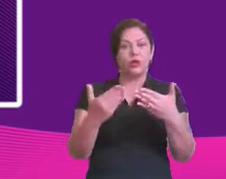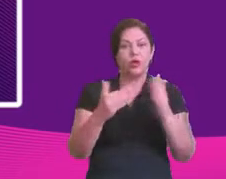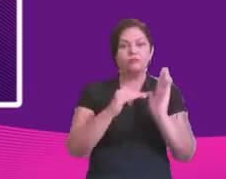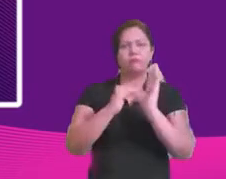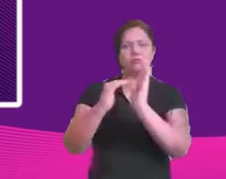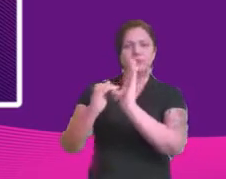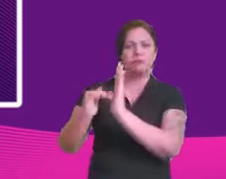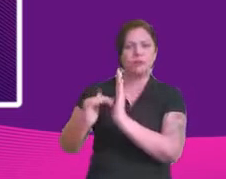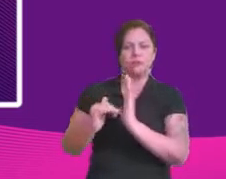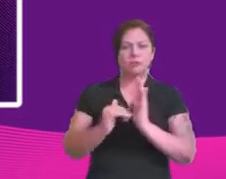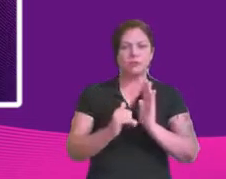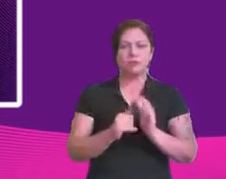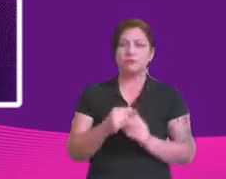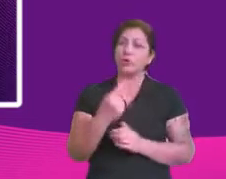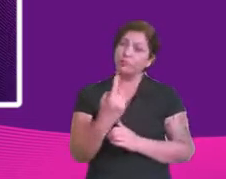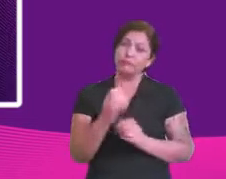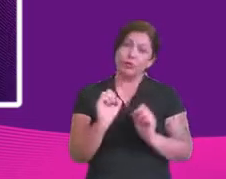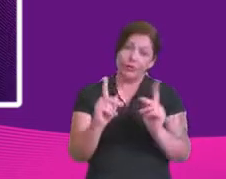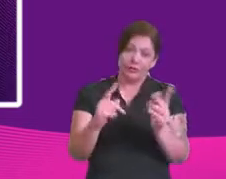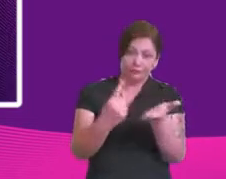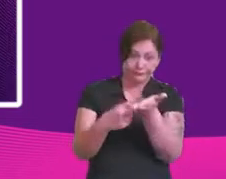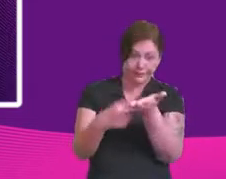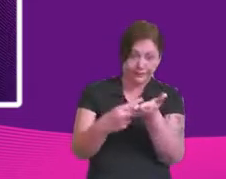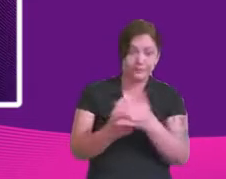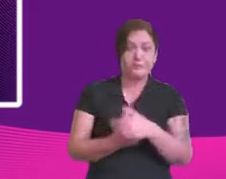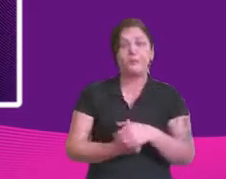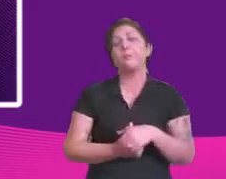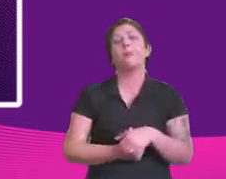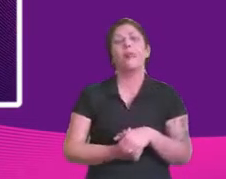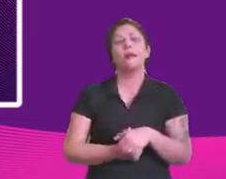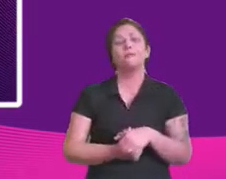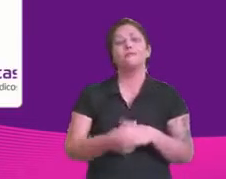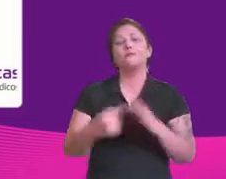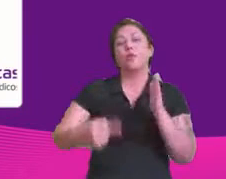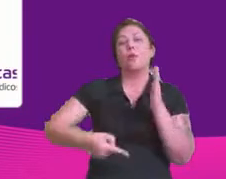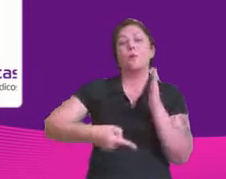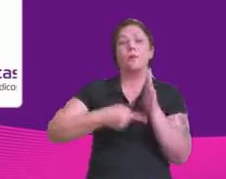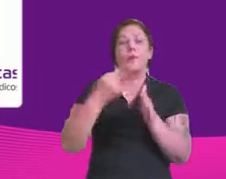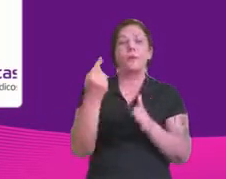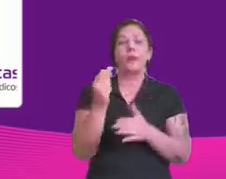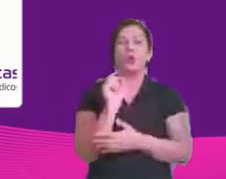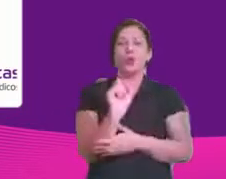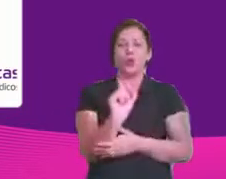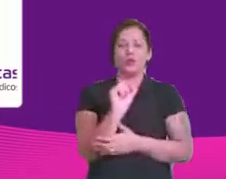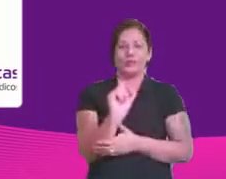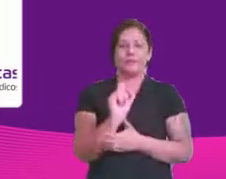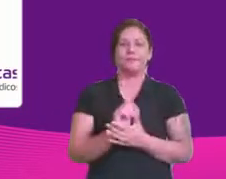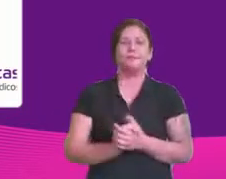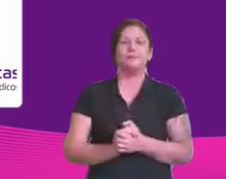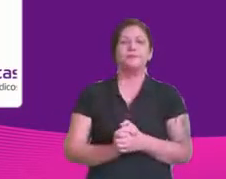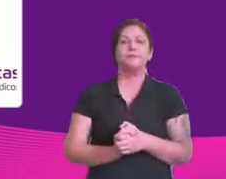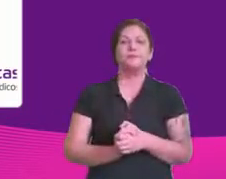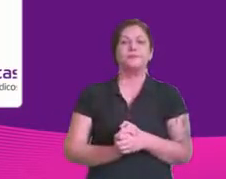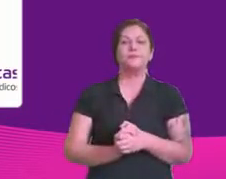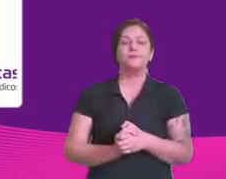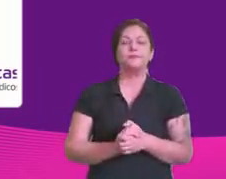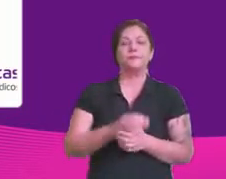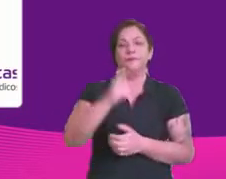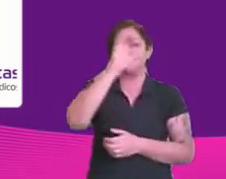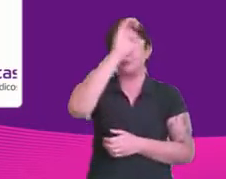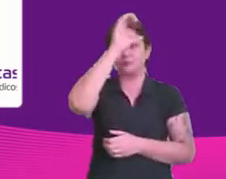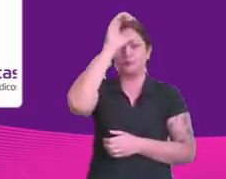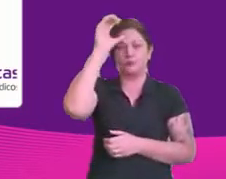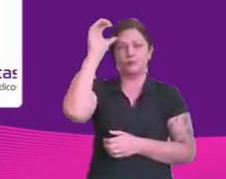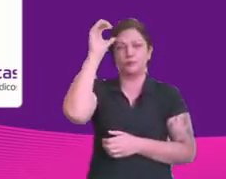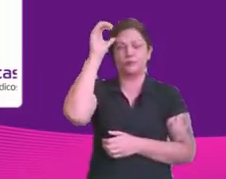casos clínicos. Bom, o primeiro caso clínico uma paciente feminina que